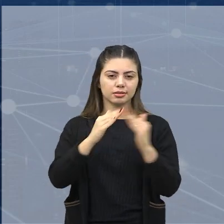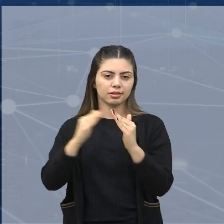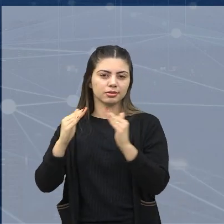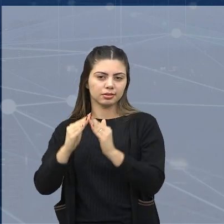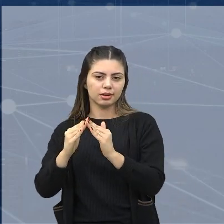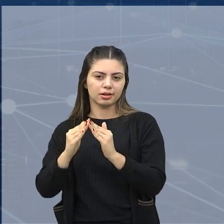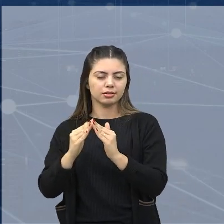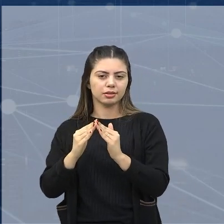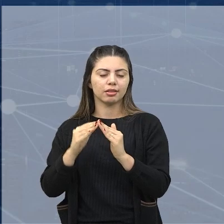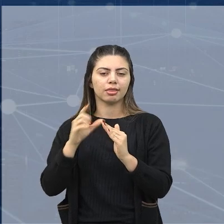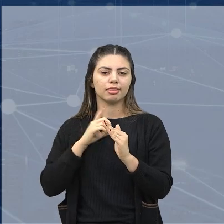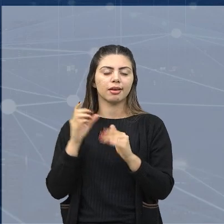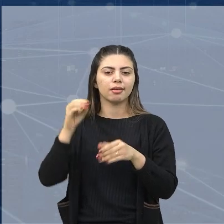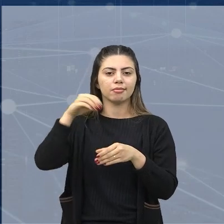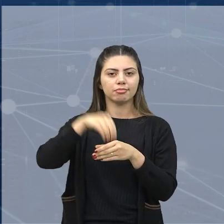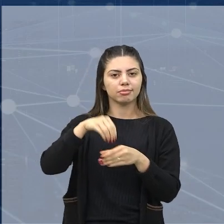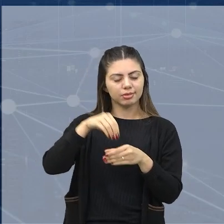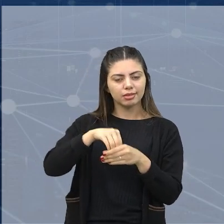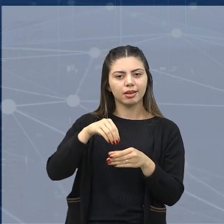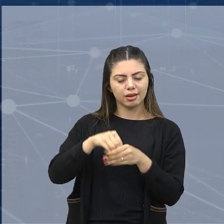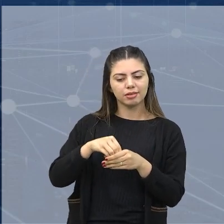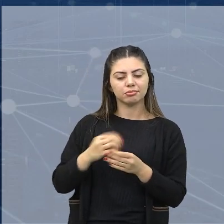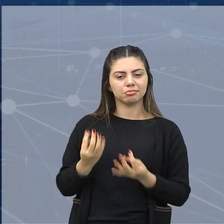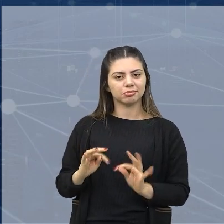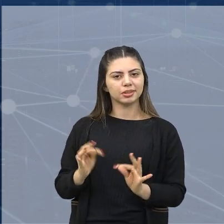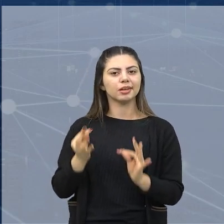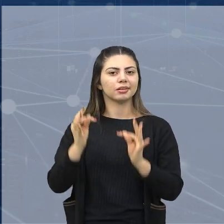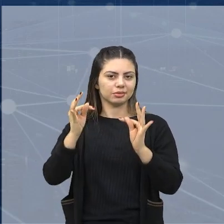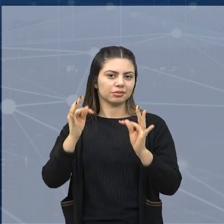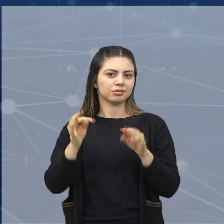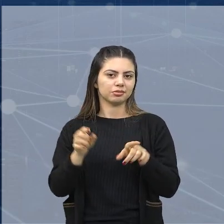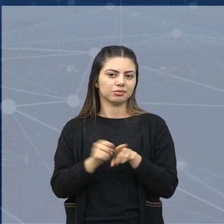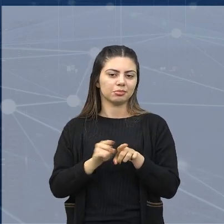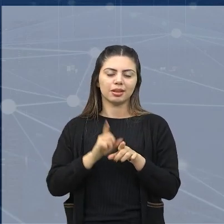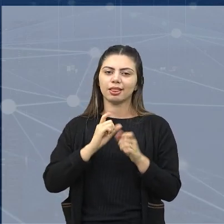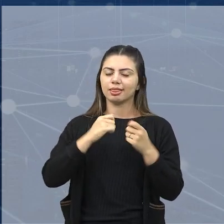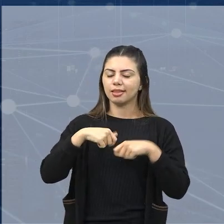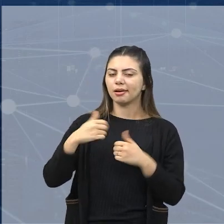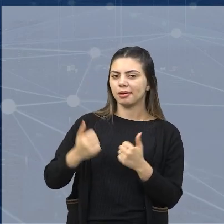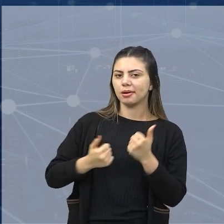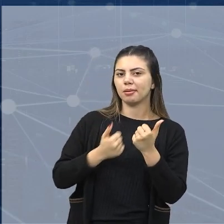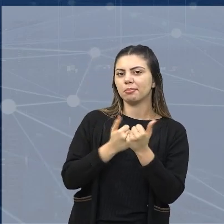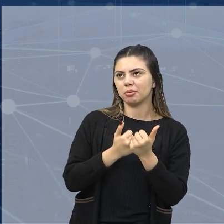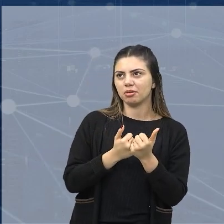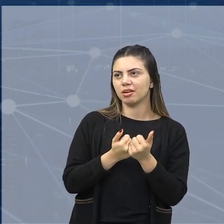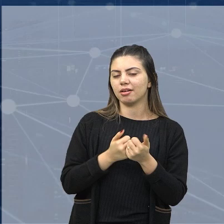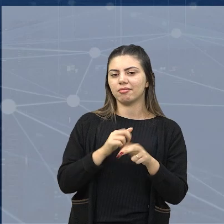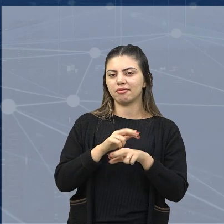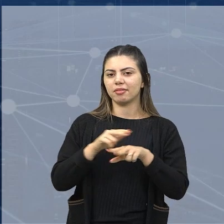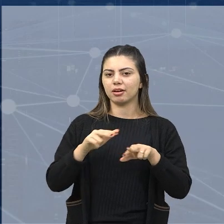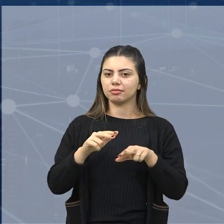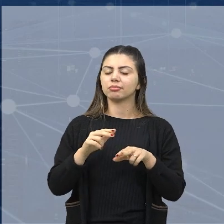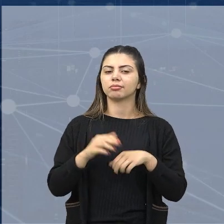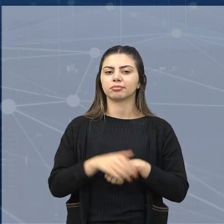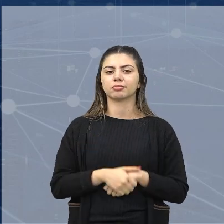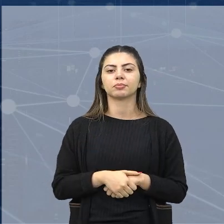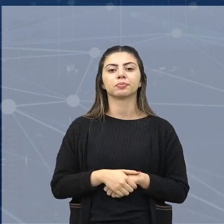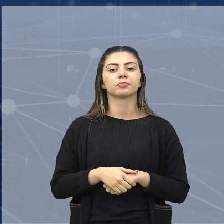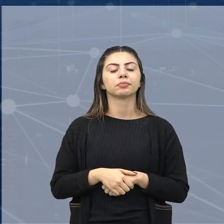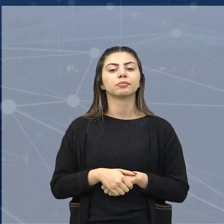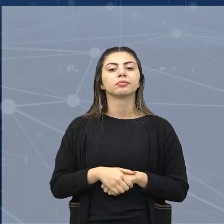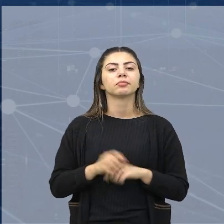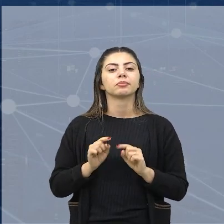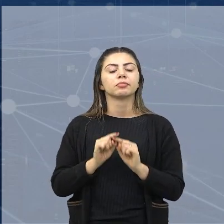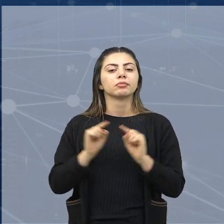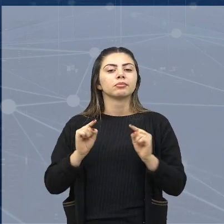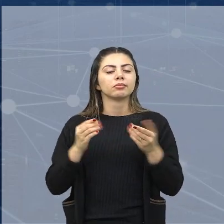equipadas com esses assistentes que também já existem, né? Em algumas casas, mas ele aqui está falando sobre